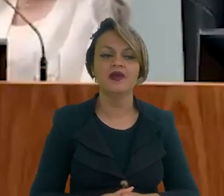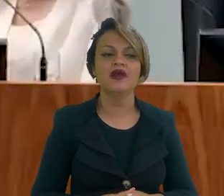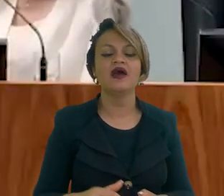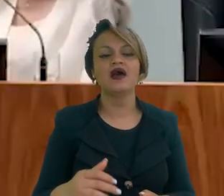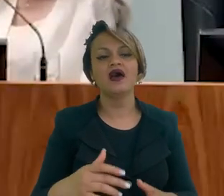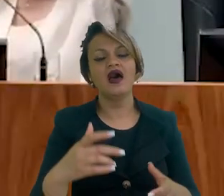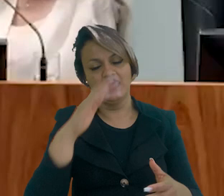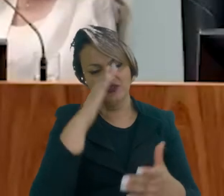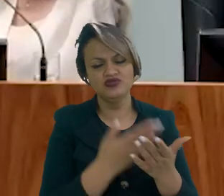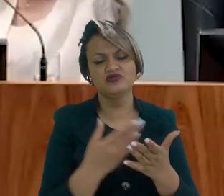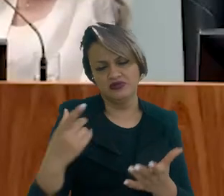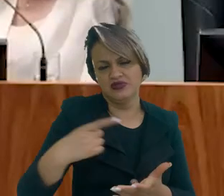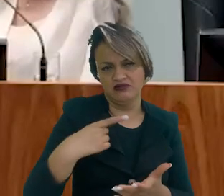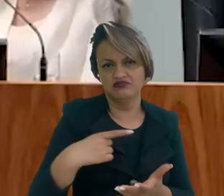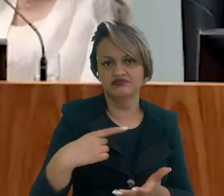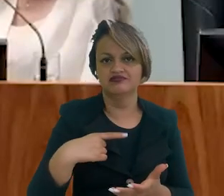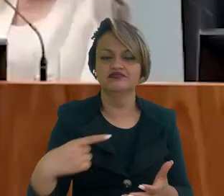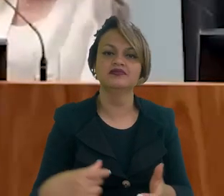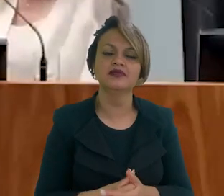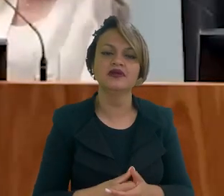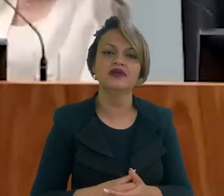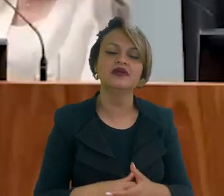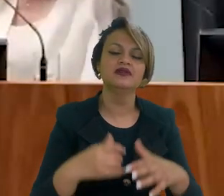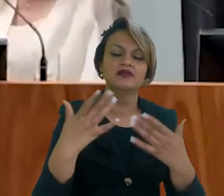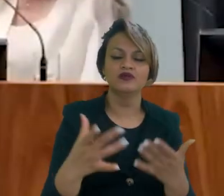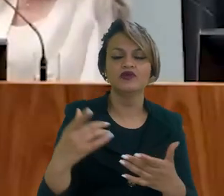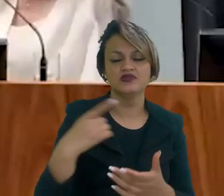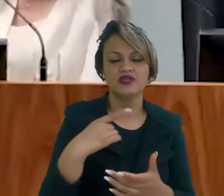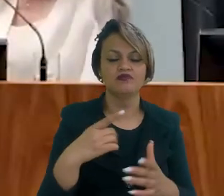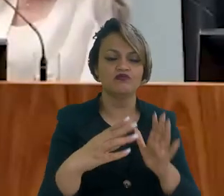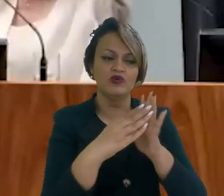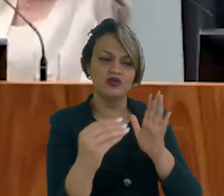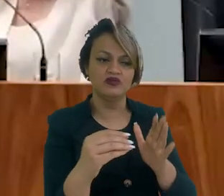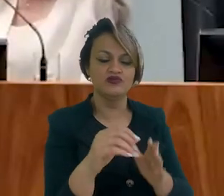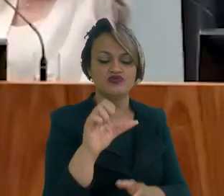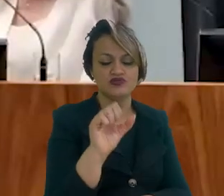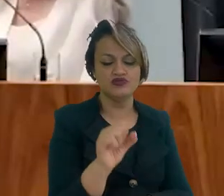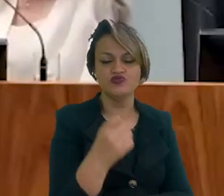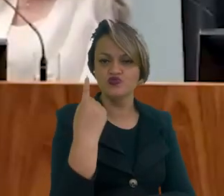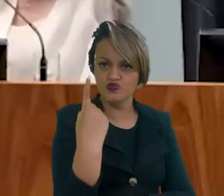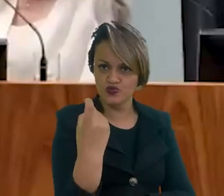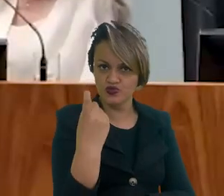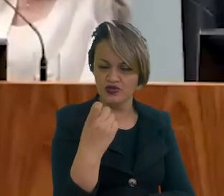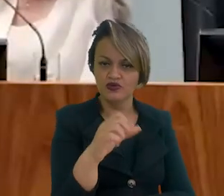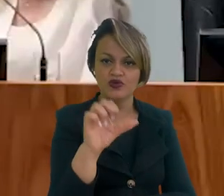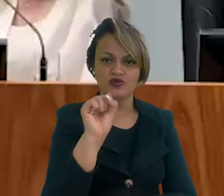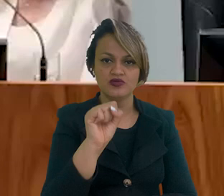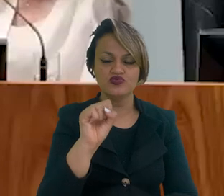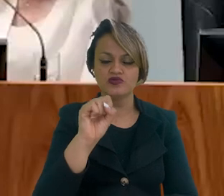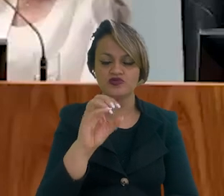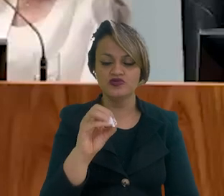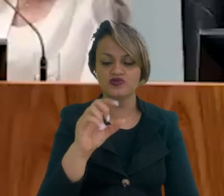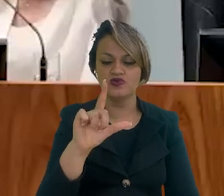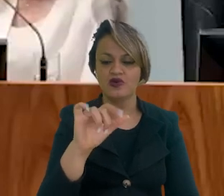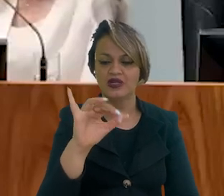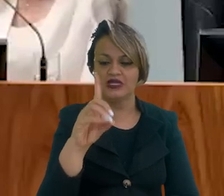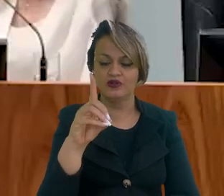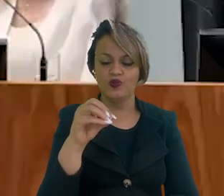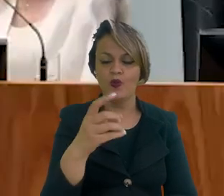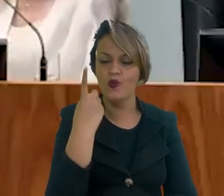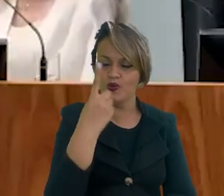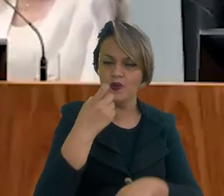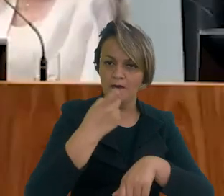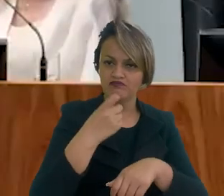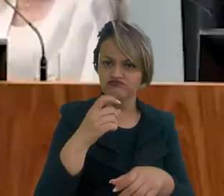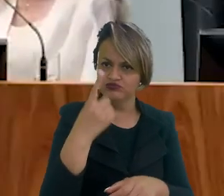são uma pessoa com esperança em grande parte acho que ainda temos ou seja nós temos um modelo